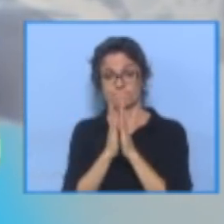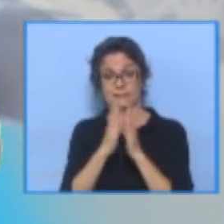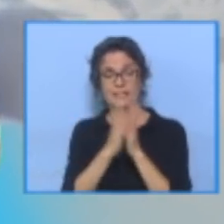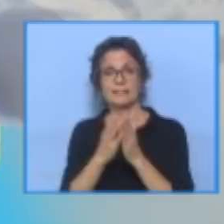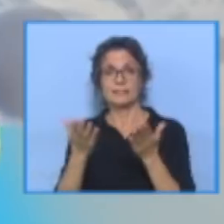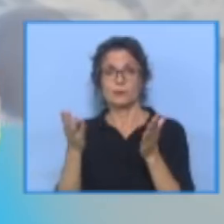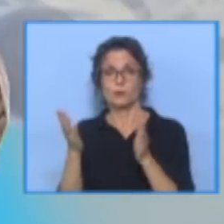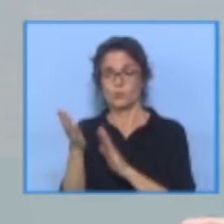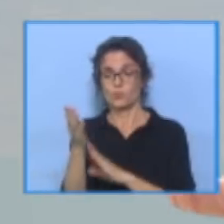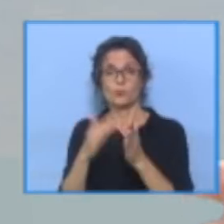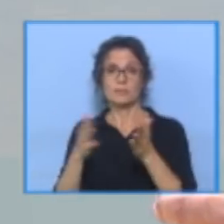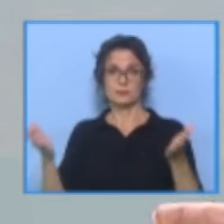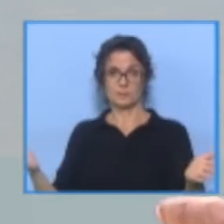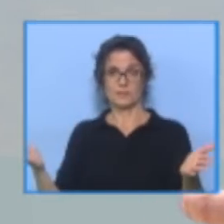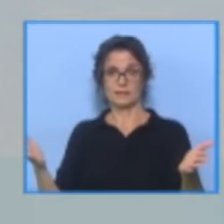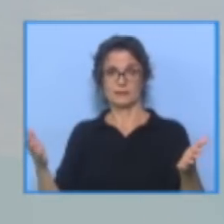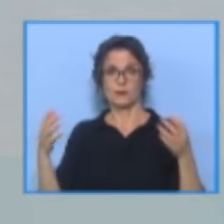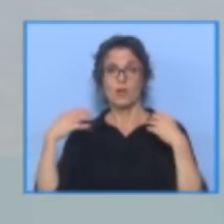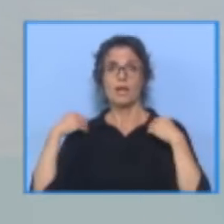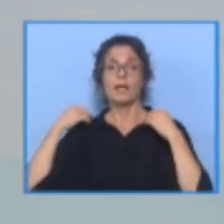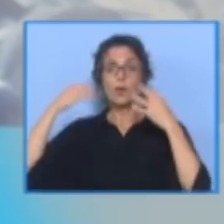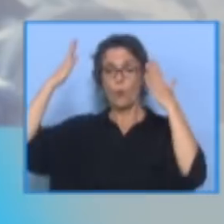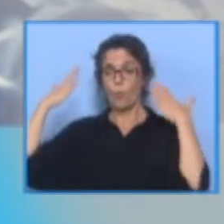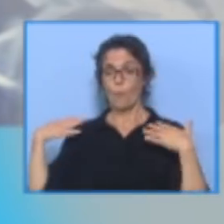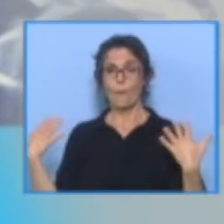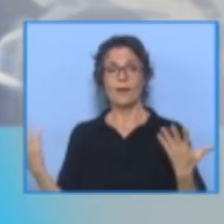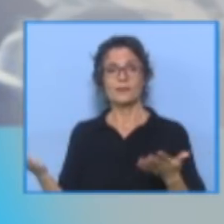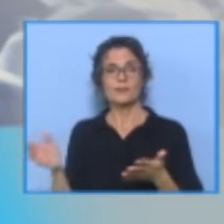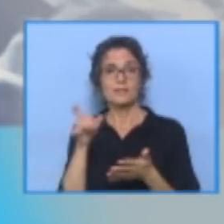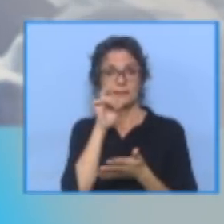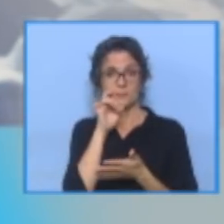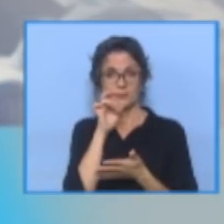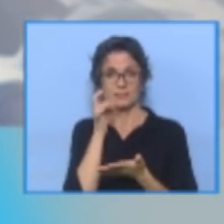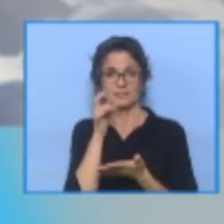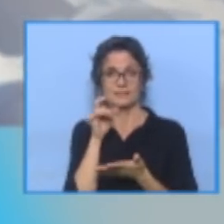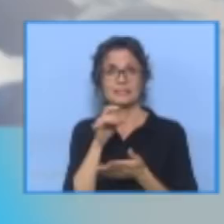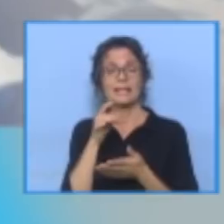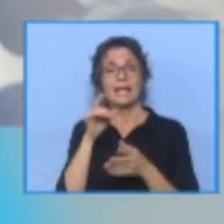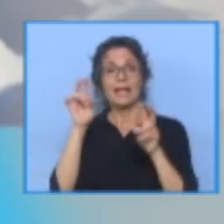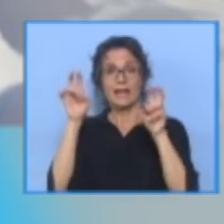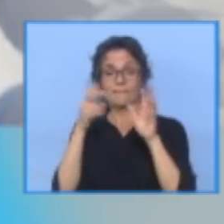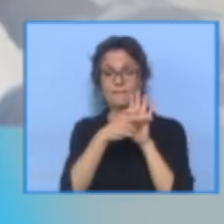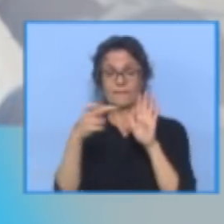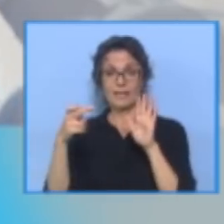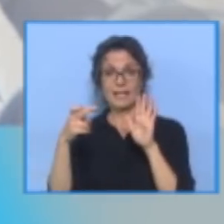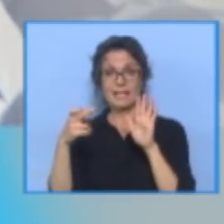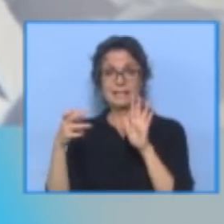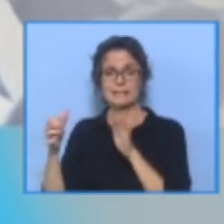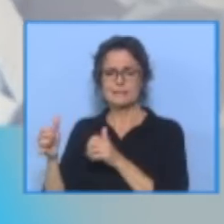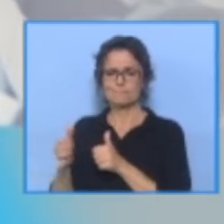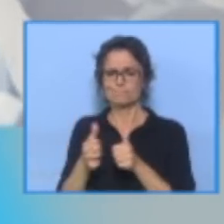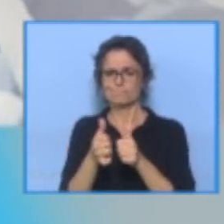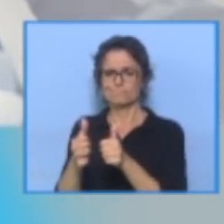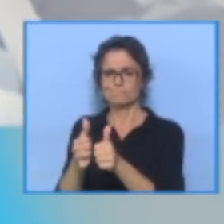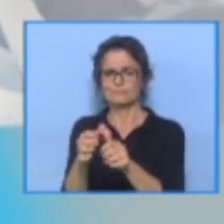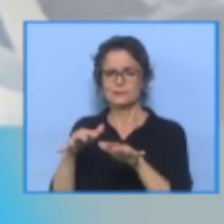braços abertos, com o seu manto a proteger. E o moto e a frase é caminhamos juntos. Ou seja, é um apelo